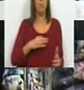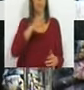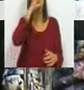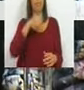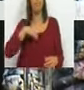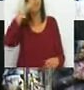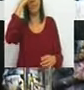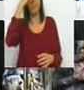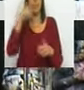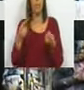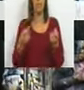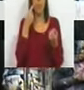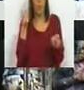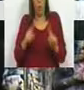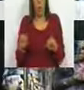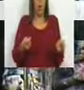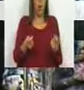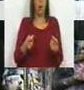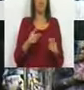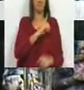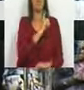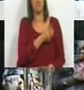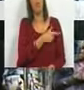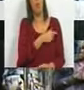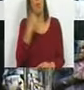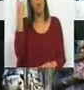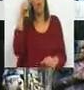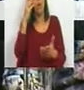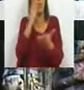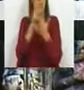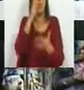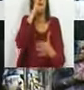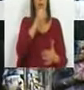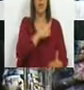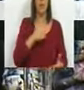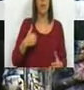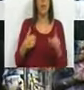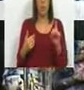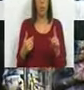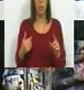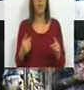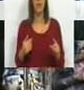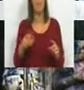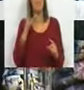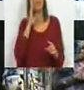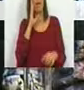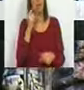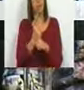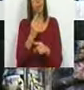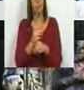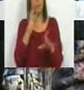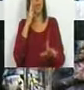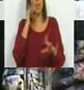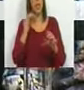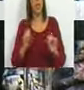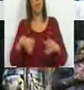Ministro, sabendo que esta reorganização dos cuidados de saúde é uma competência única e exclusiva do Ministério da Saúde, e sabendo também que, aliás, a